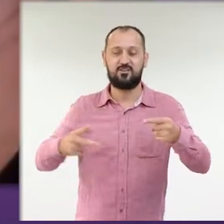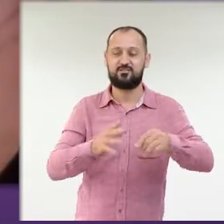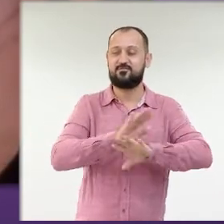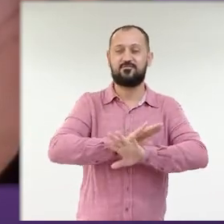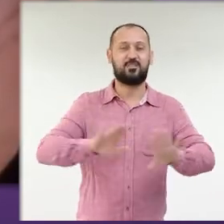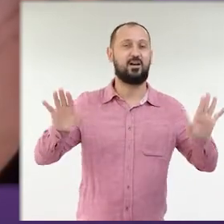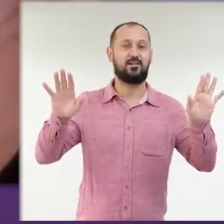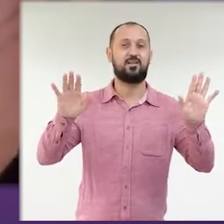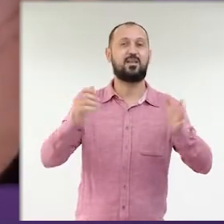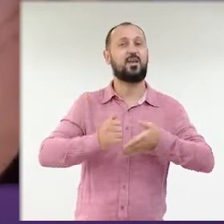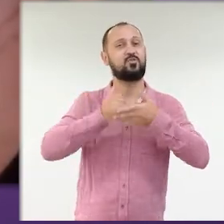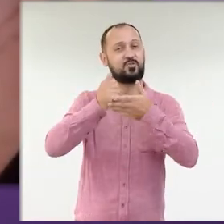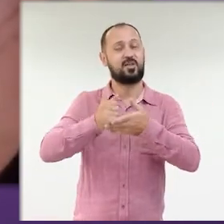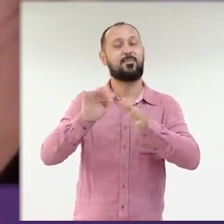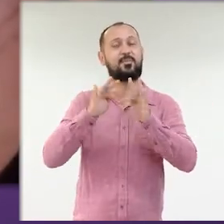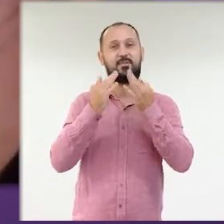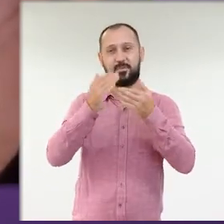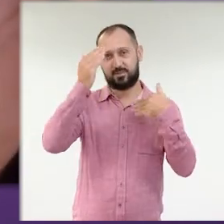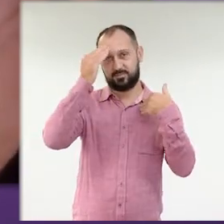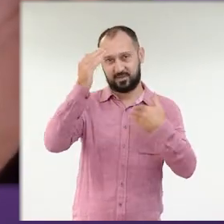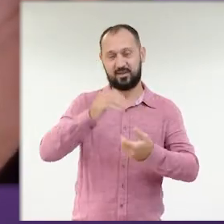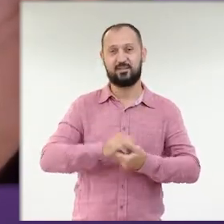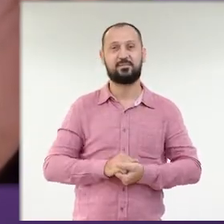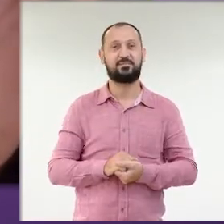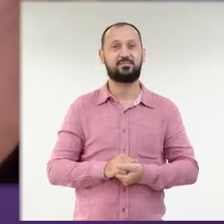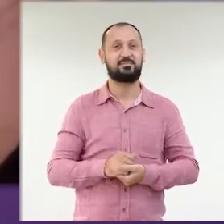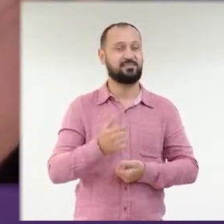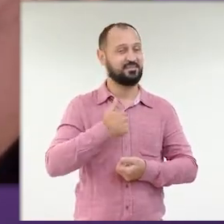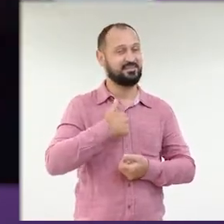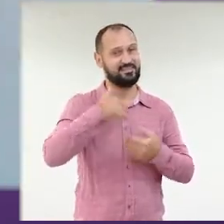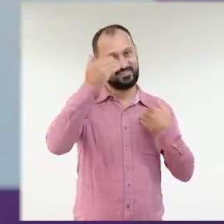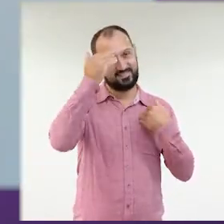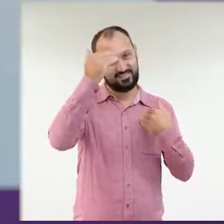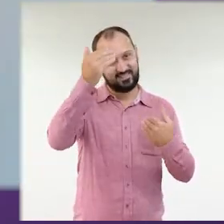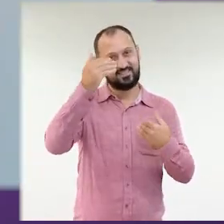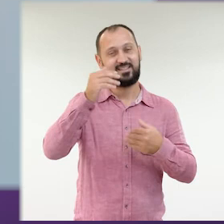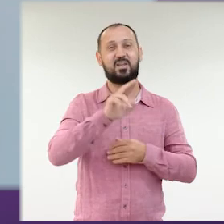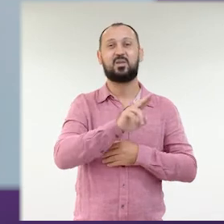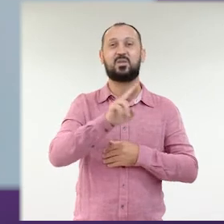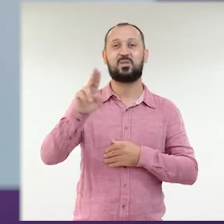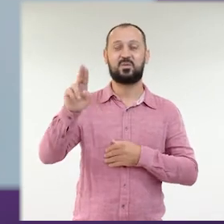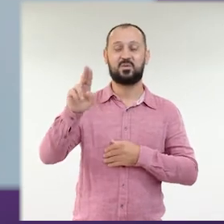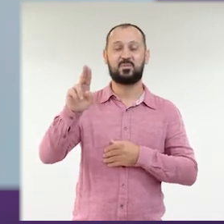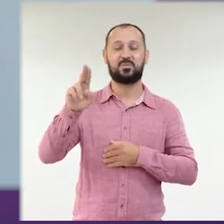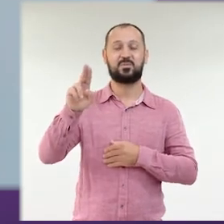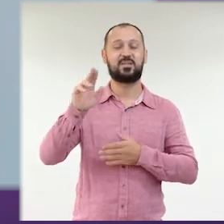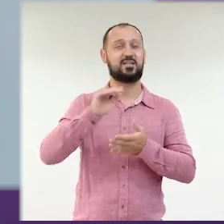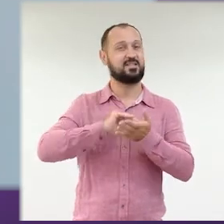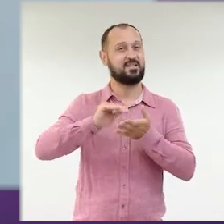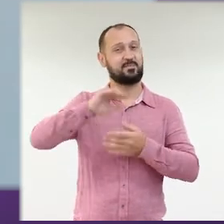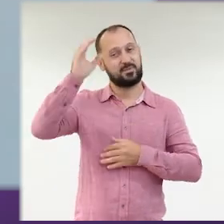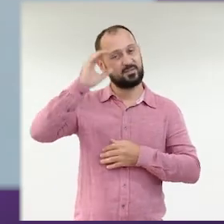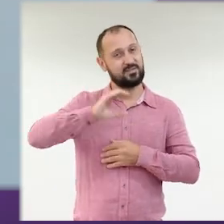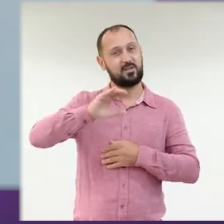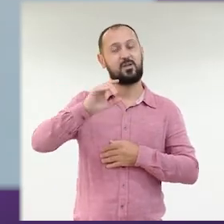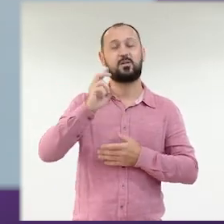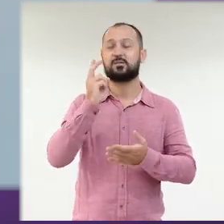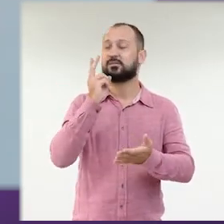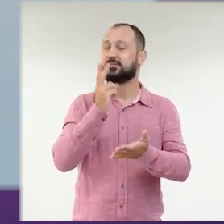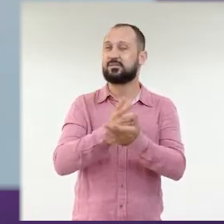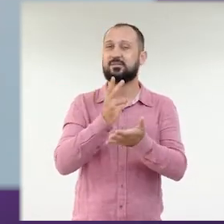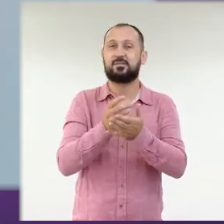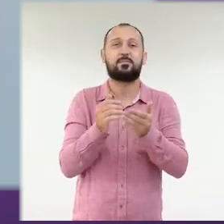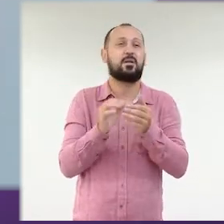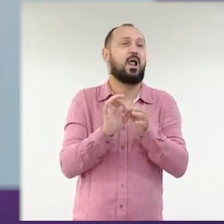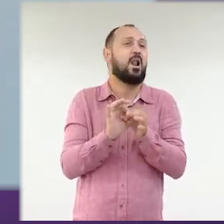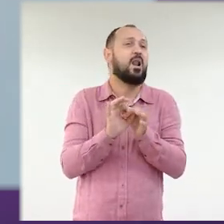adolescentes e, quem sabe, contribuir com as suas famílias. Obrigada. Eu que agradeço, em nome da secretária Maria Cecília. Nós estamos